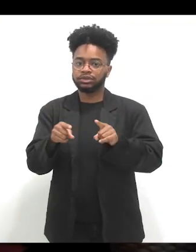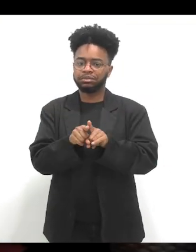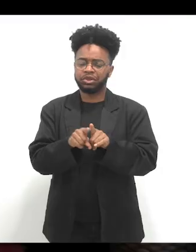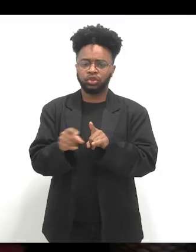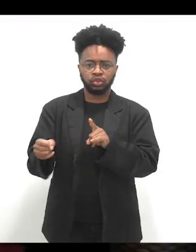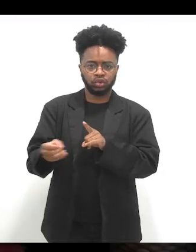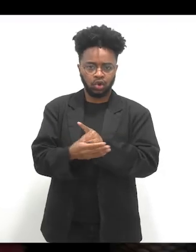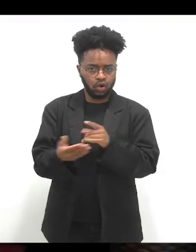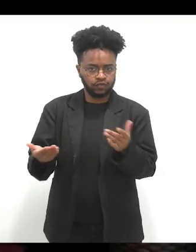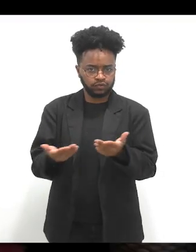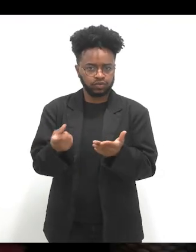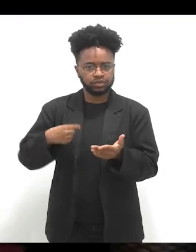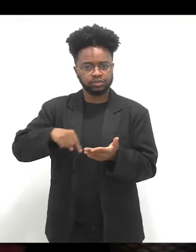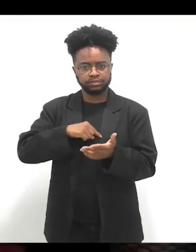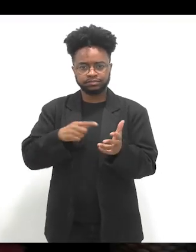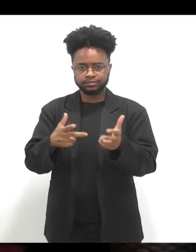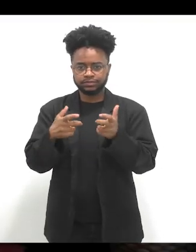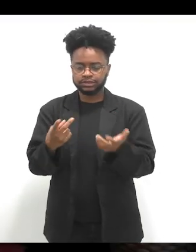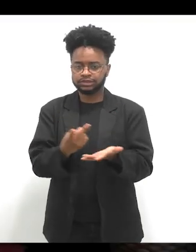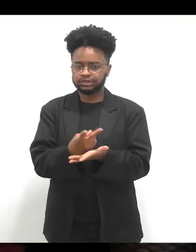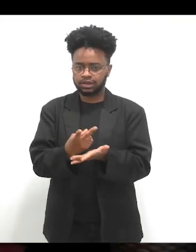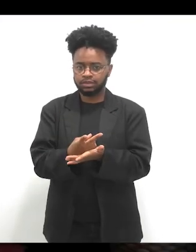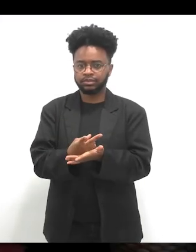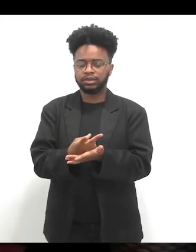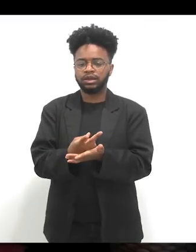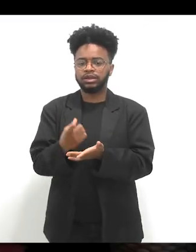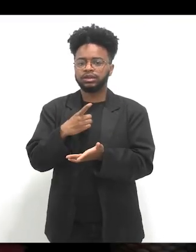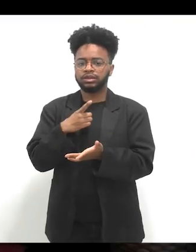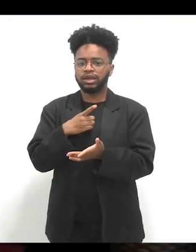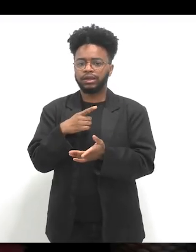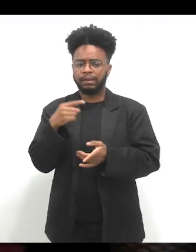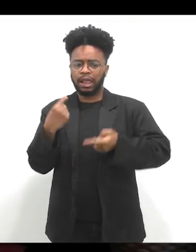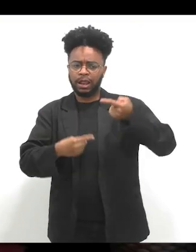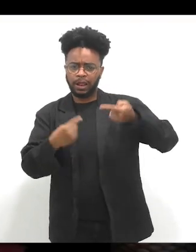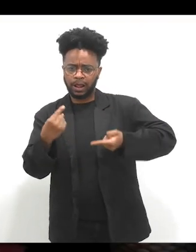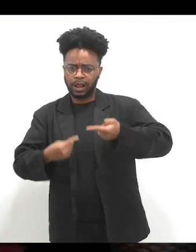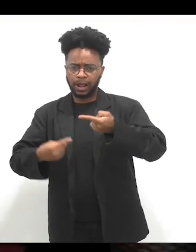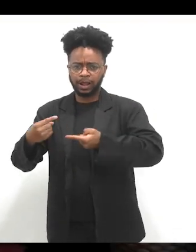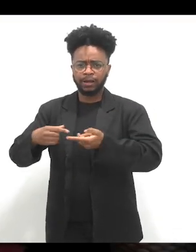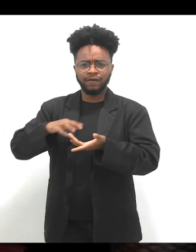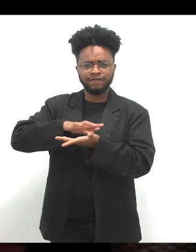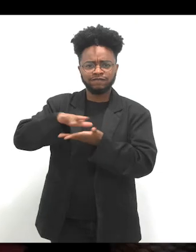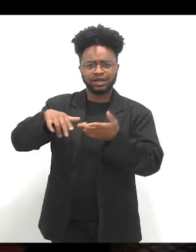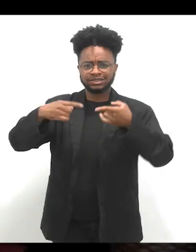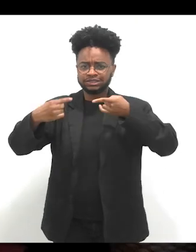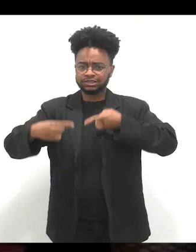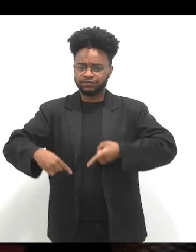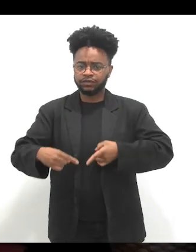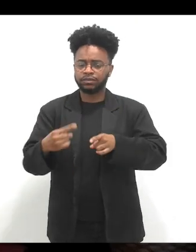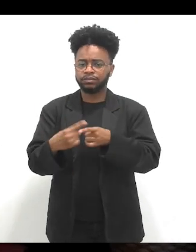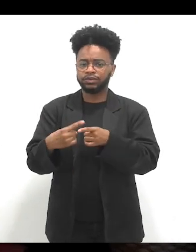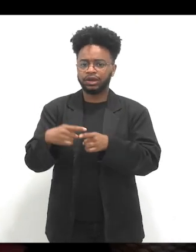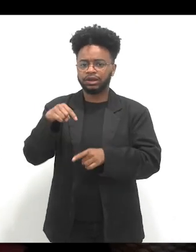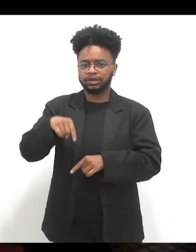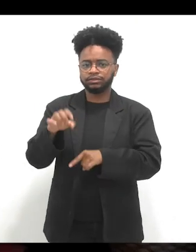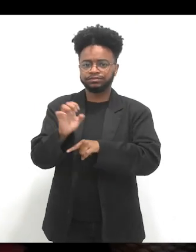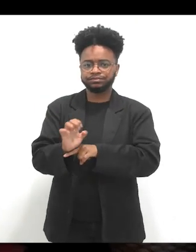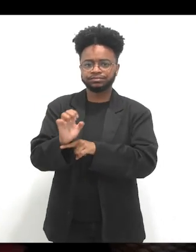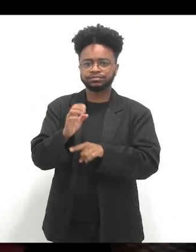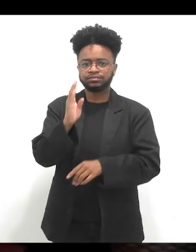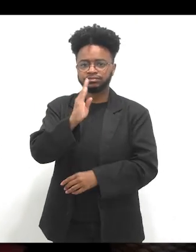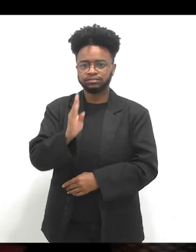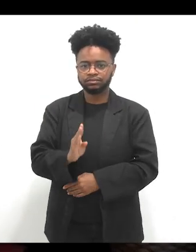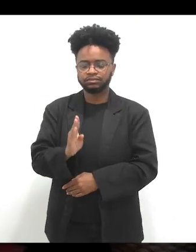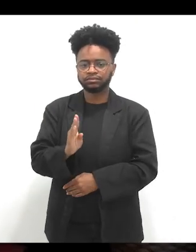debate que está muito atual. A gente tem visto aí uma conjuntura extremamente conturbada, com vários desafios para o Estado